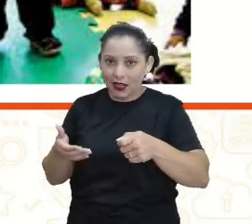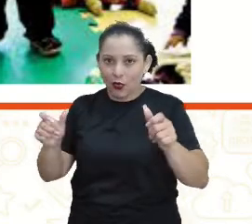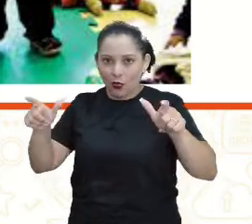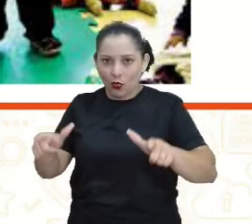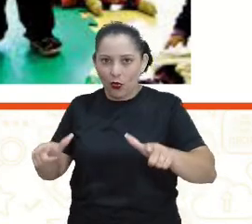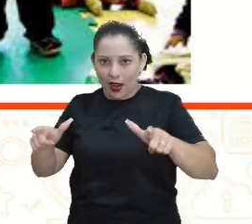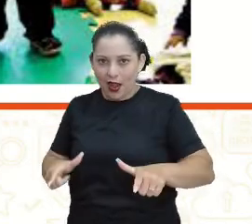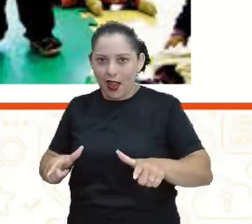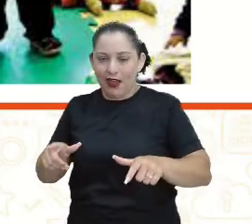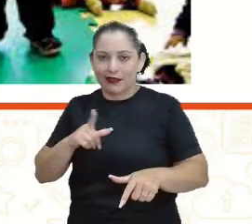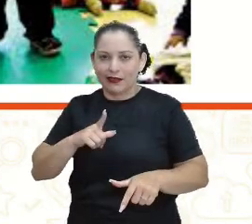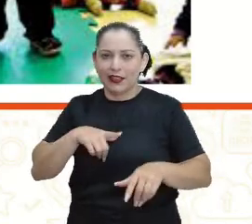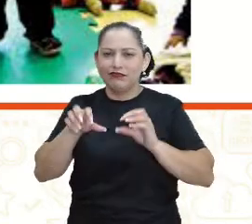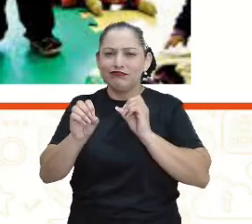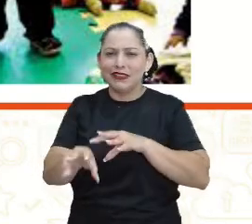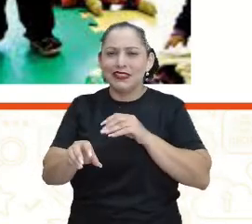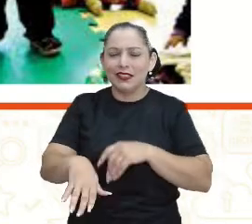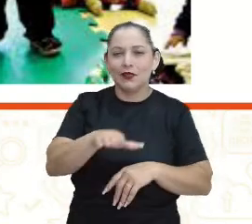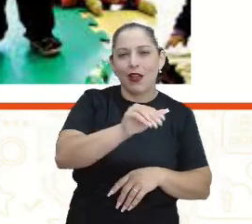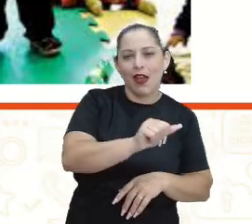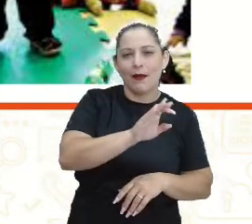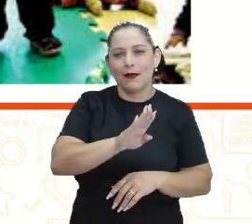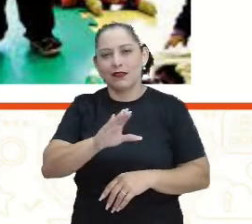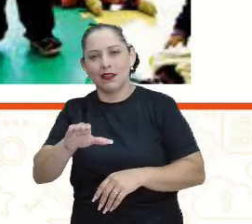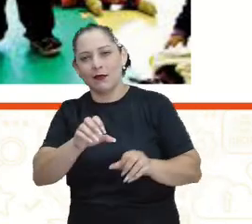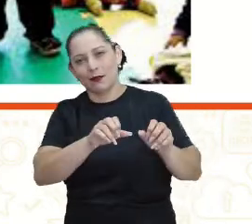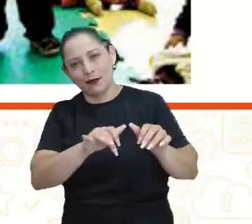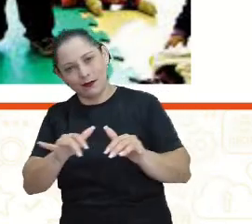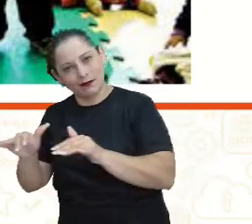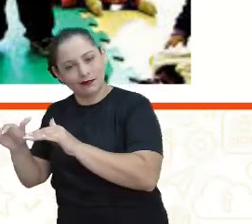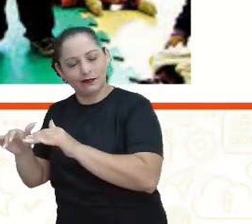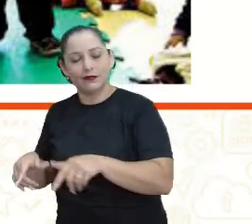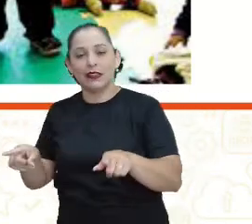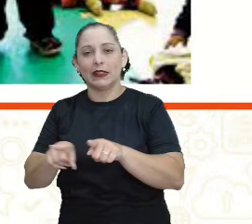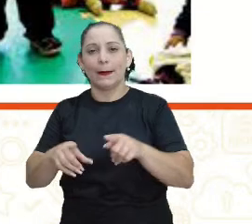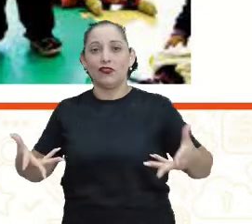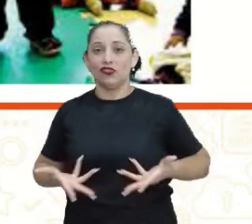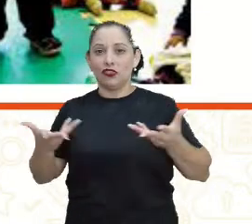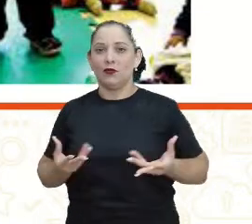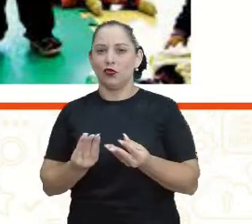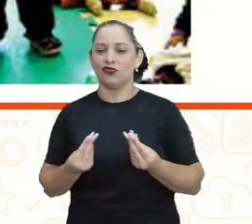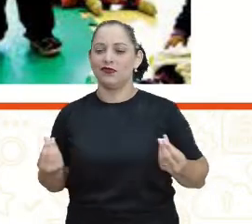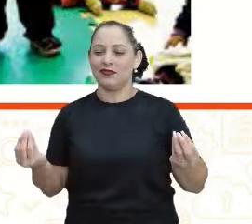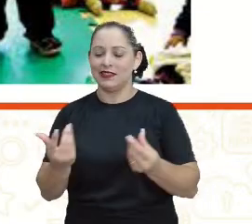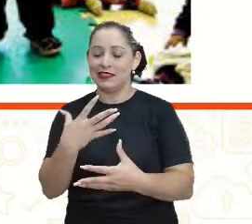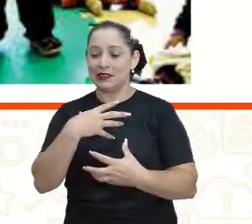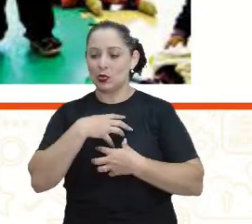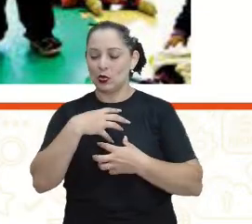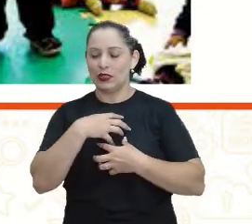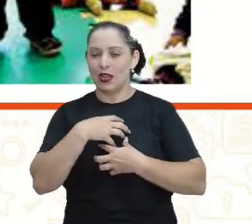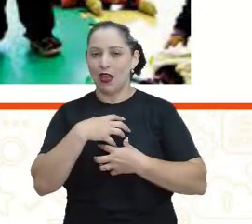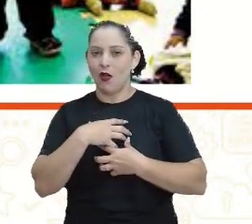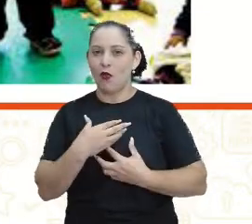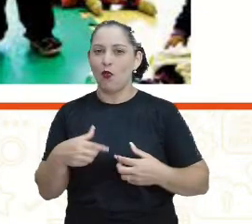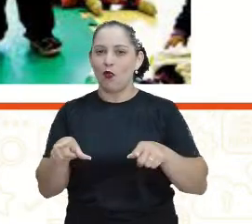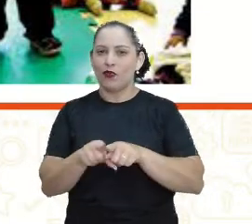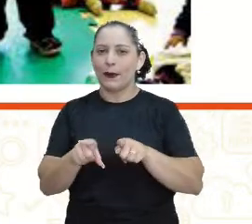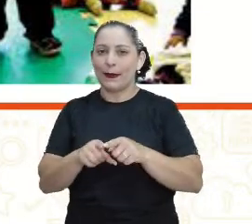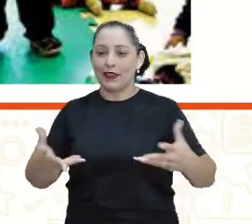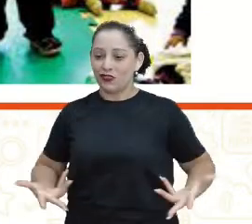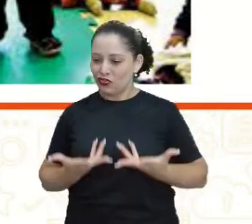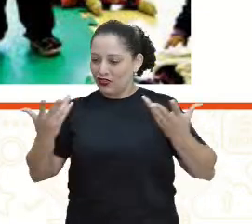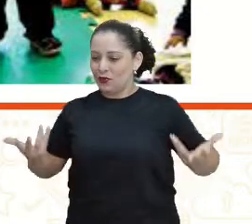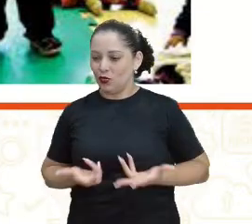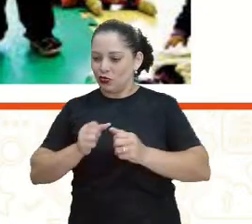ambiente alfabetizador, né? E quando a gente fala de estimulação sensorial, a gente também fala desse ambiente onde vários estímulos